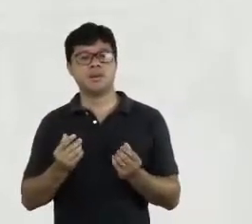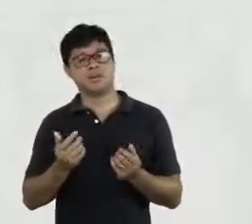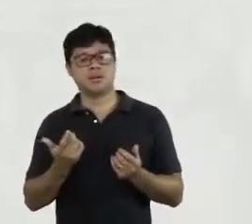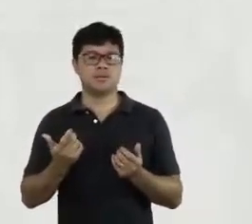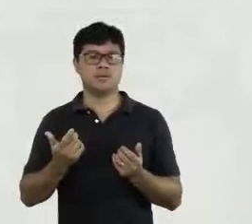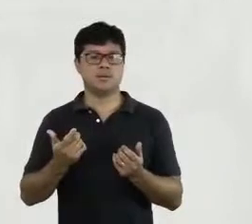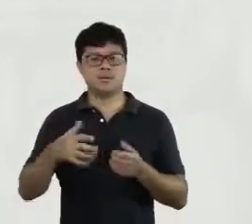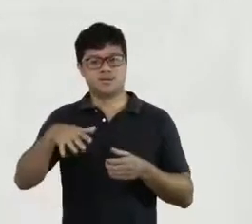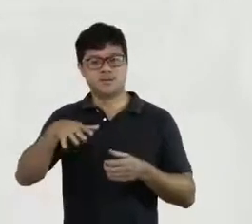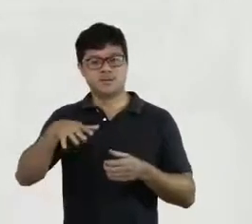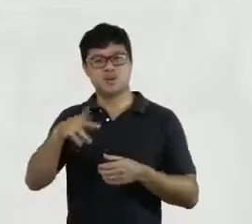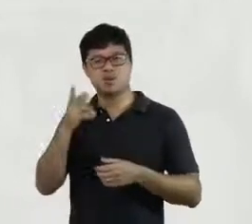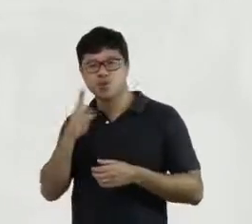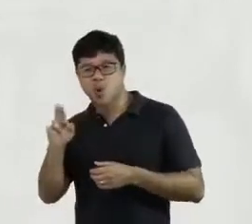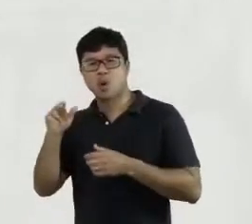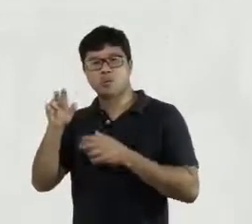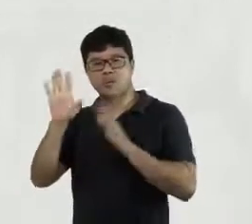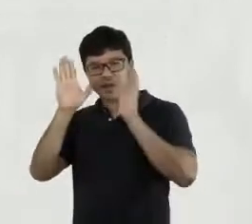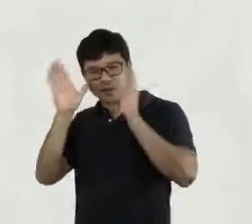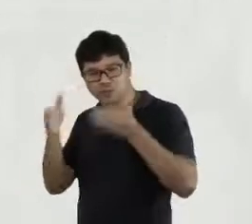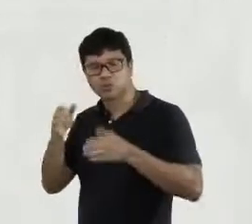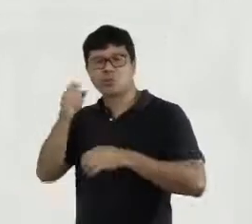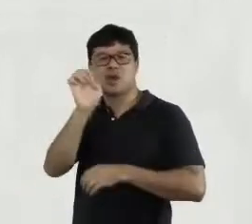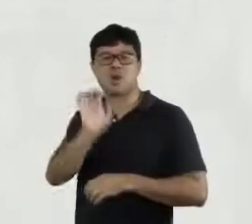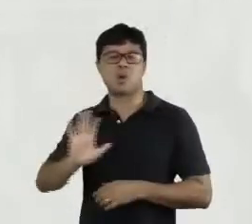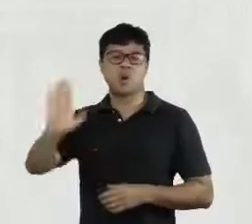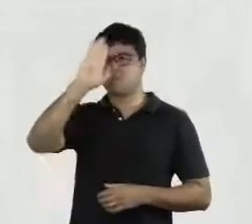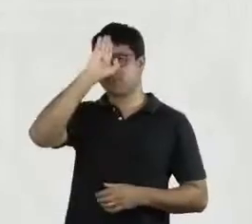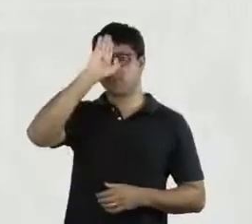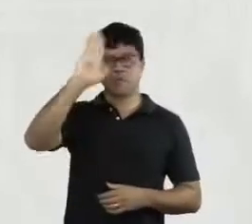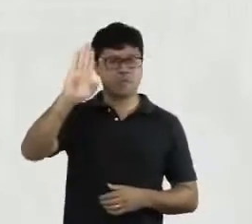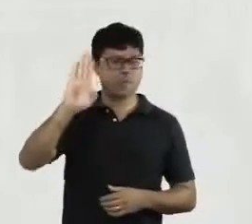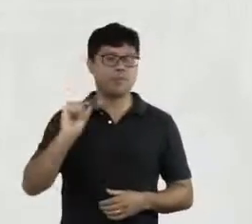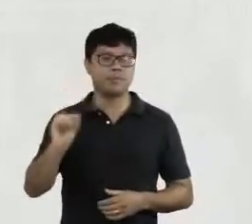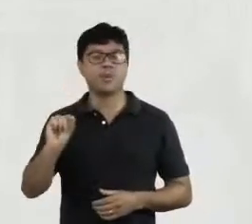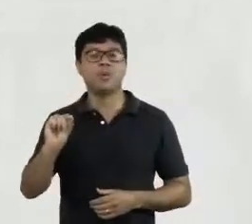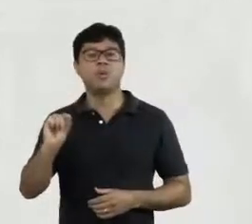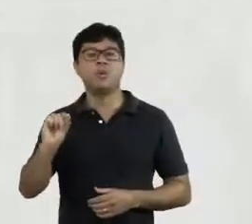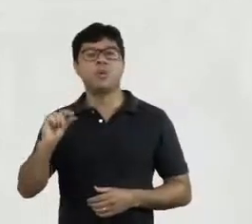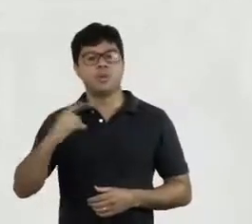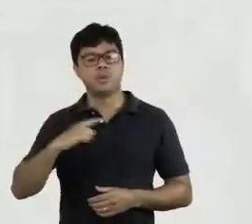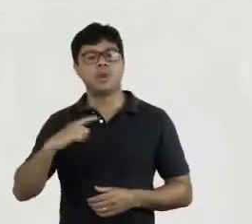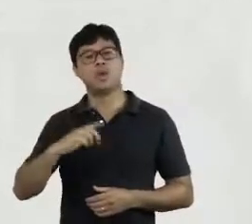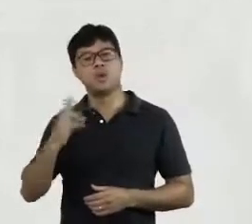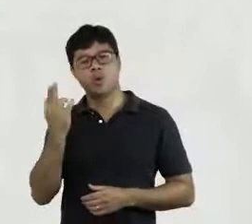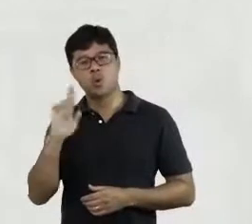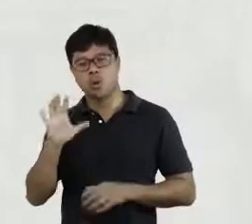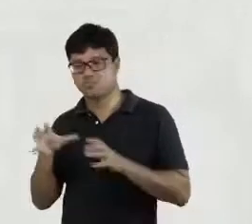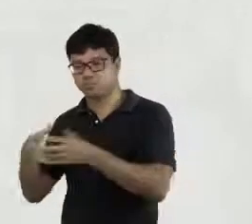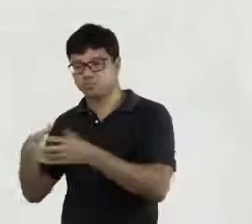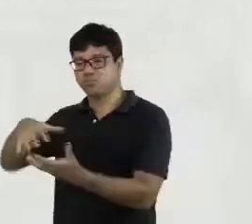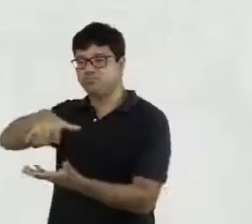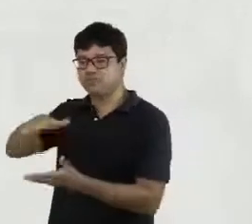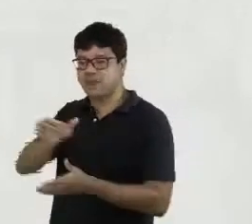entre os tratadistas na Europa, principalmente, eu acho que são esses os dois